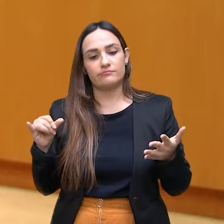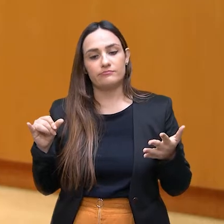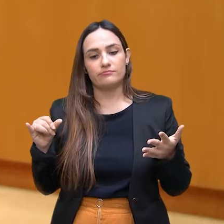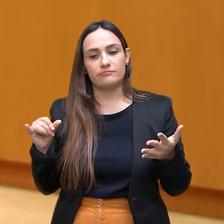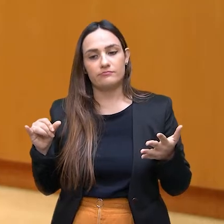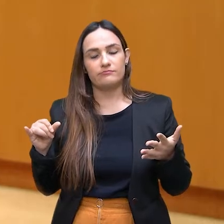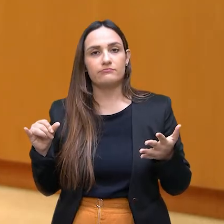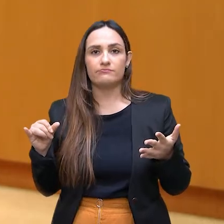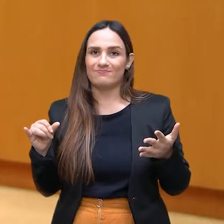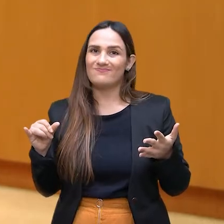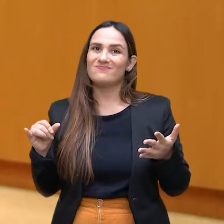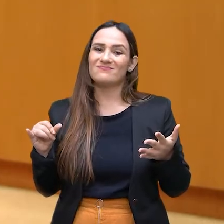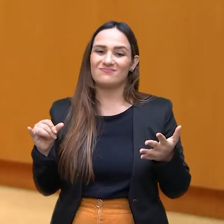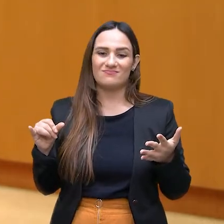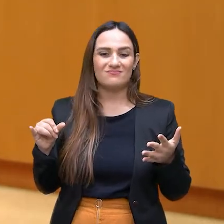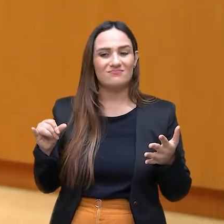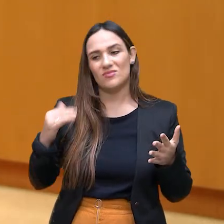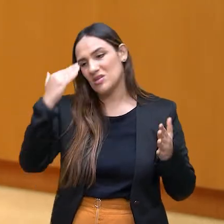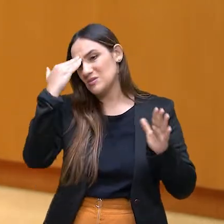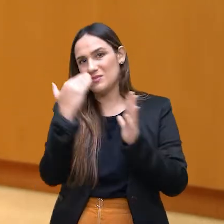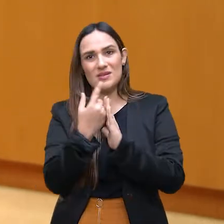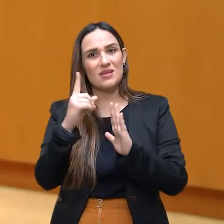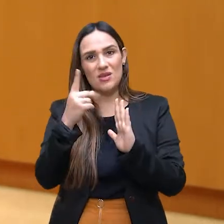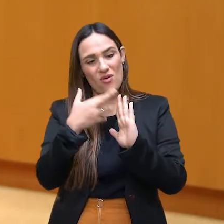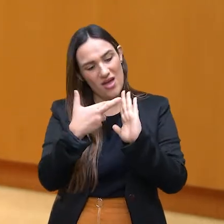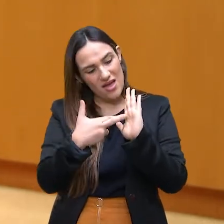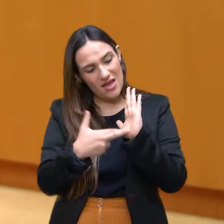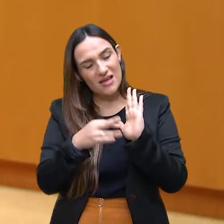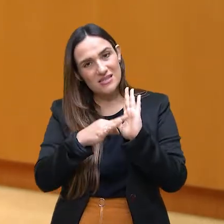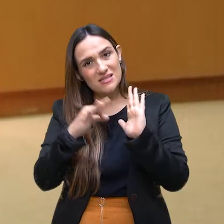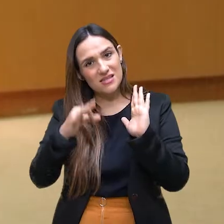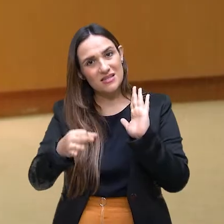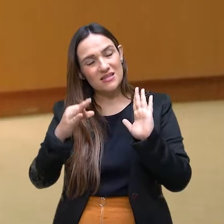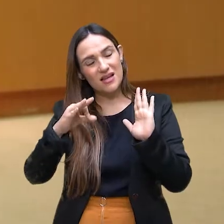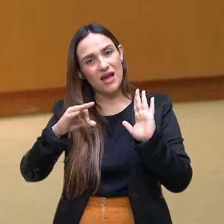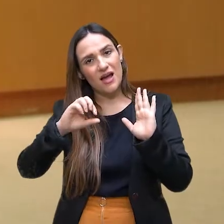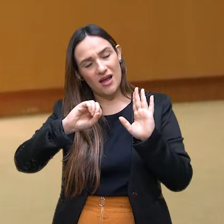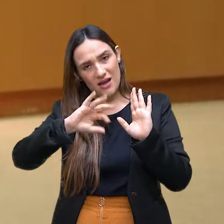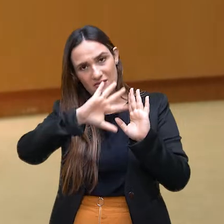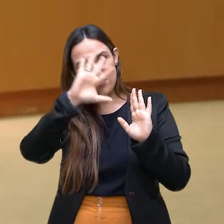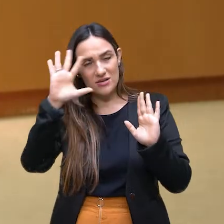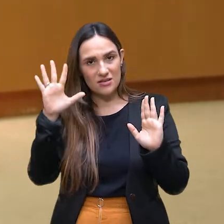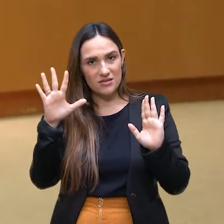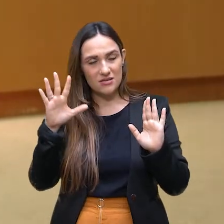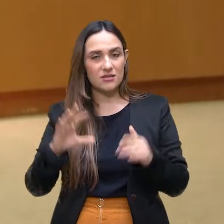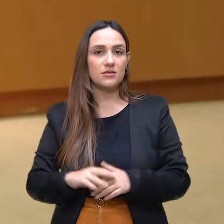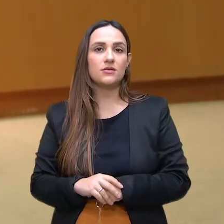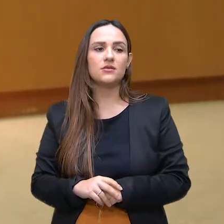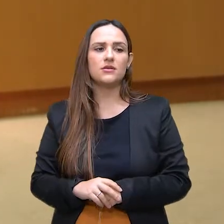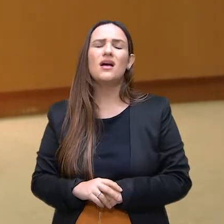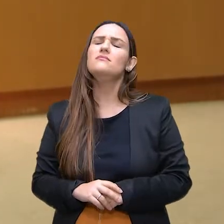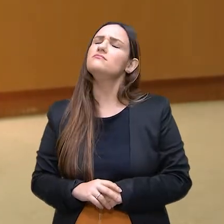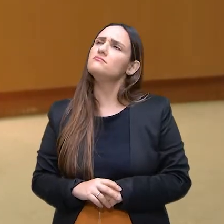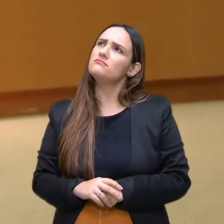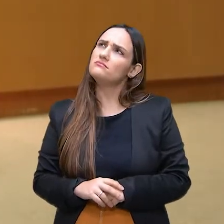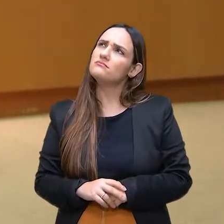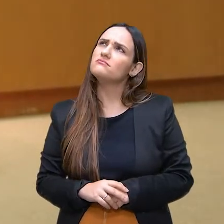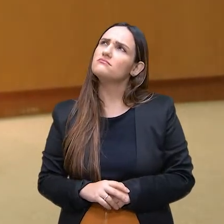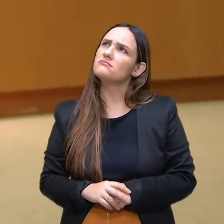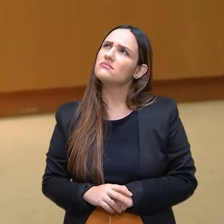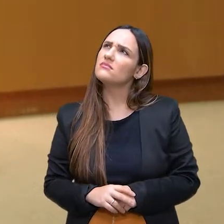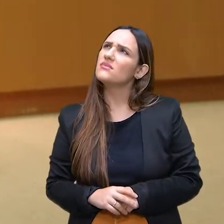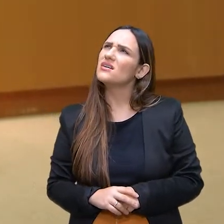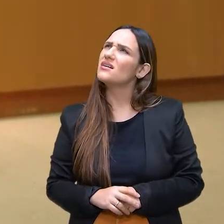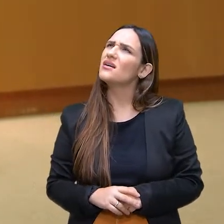decisão um tanto fora da realidade. Certo, e até me surgiu aí a curiosidade, como